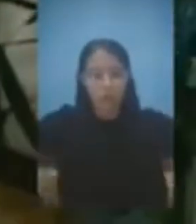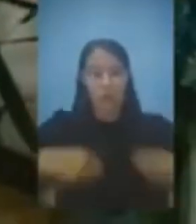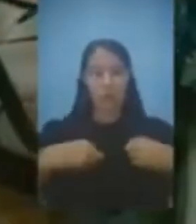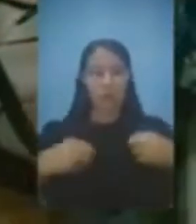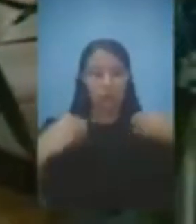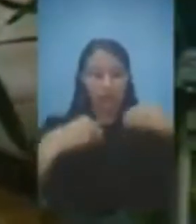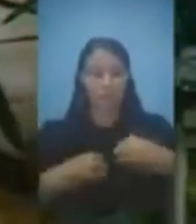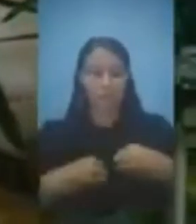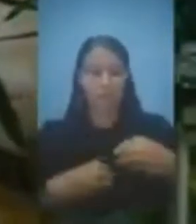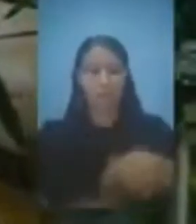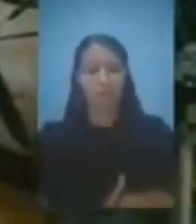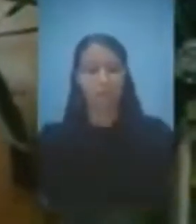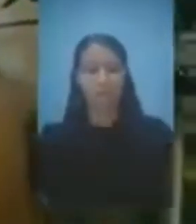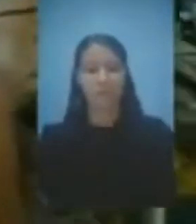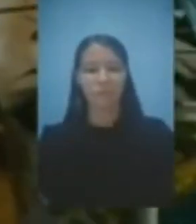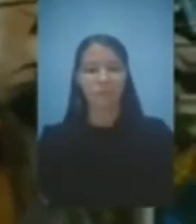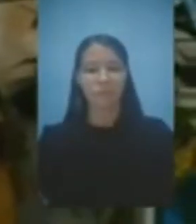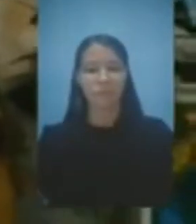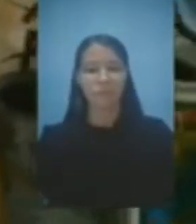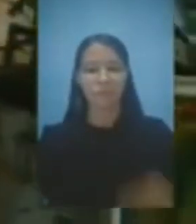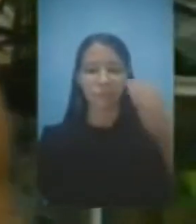aqui, deixa eu amarrar. Então eu vou aqui, né?